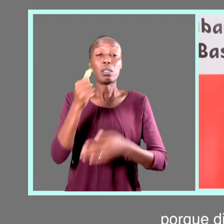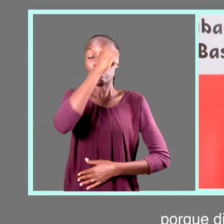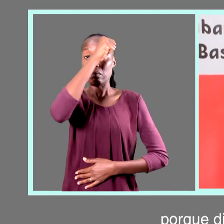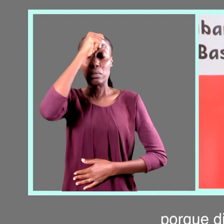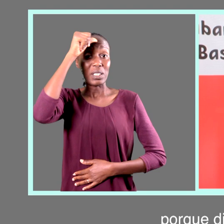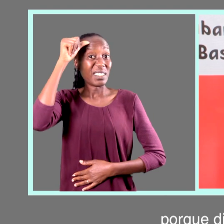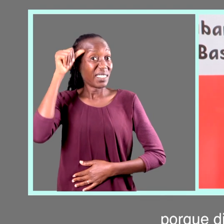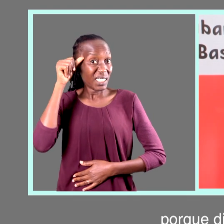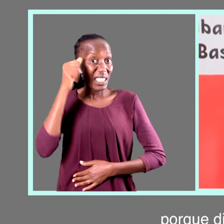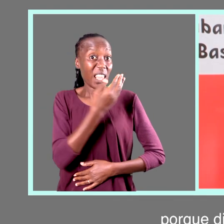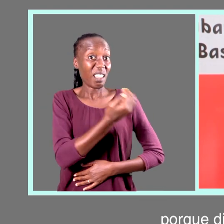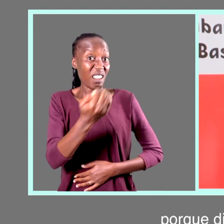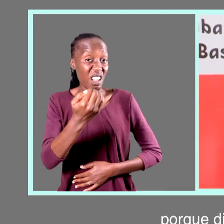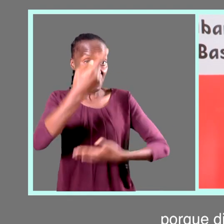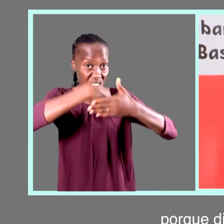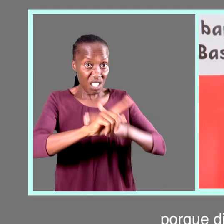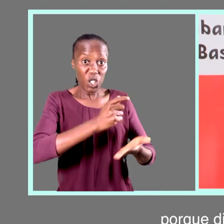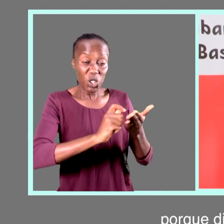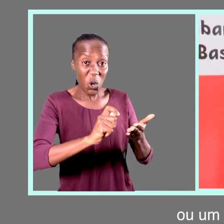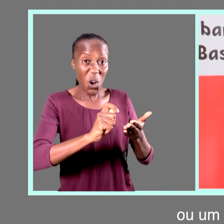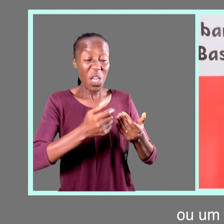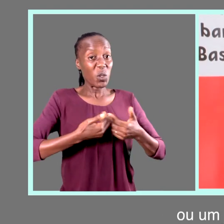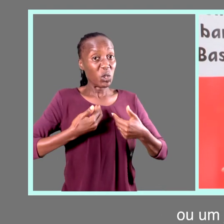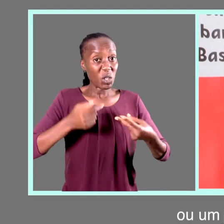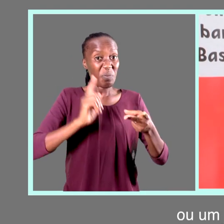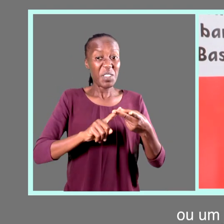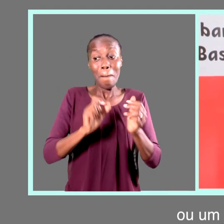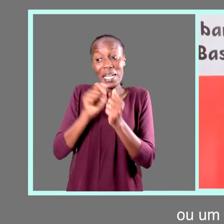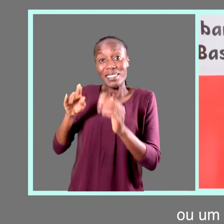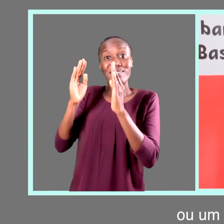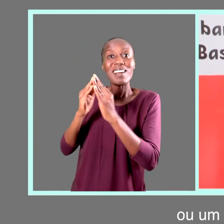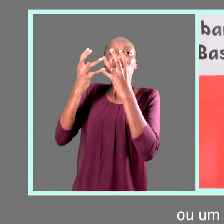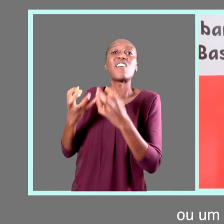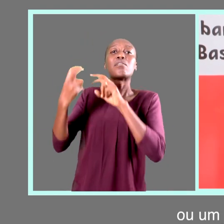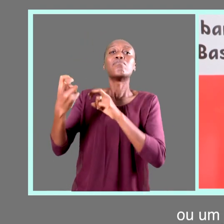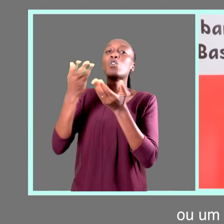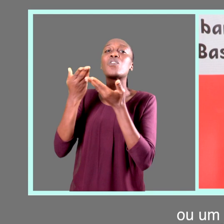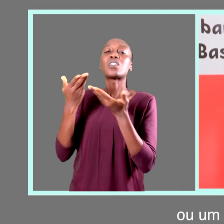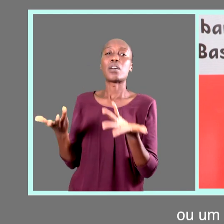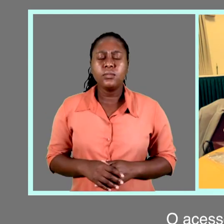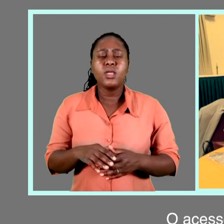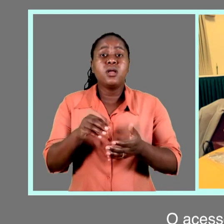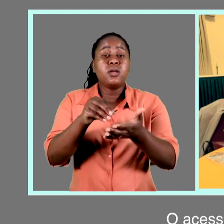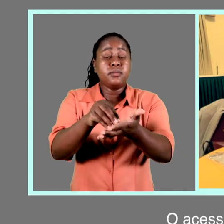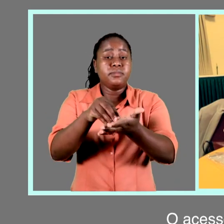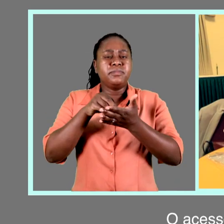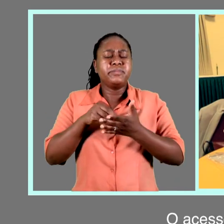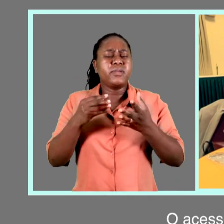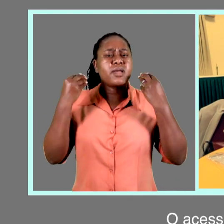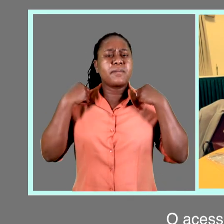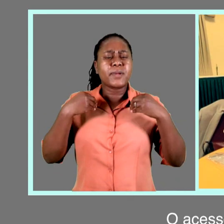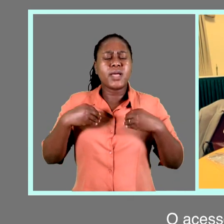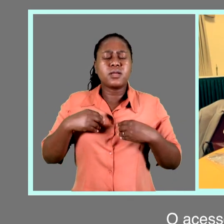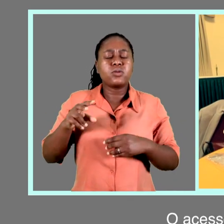porque dificilmente pode dialogar uma criança na escola, um jovem na escola, enquanto em casa não consegue dialogar. O